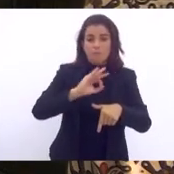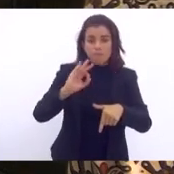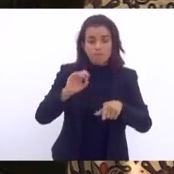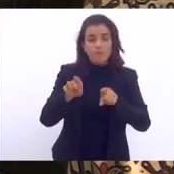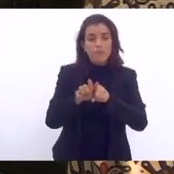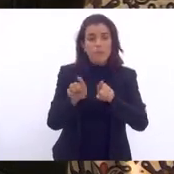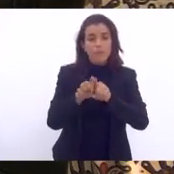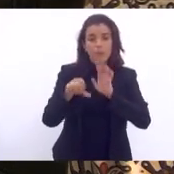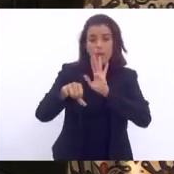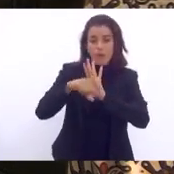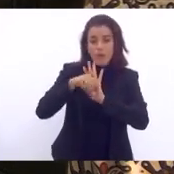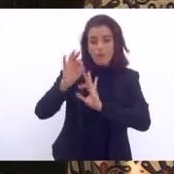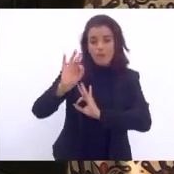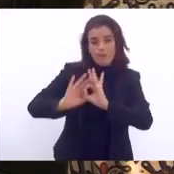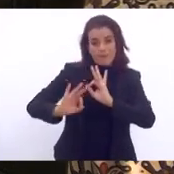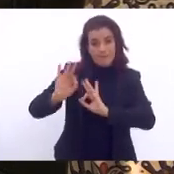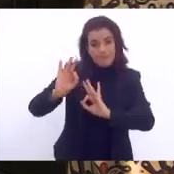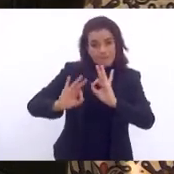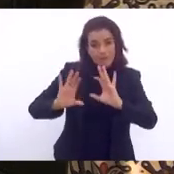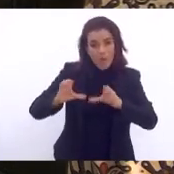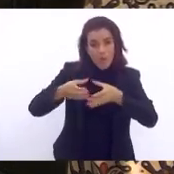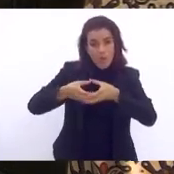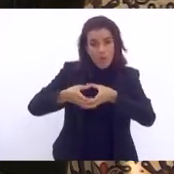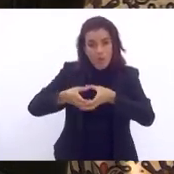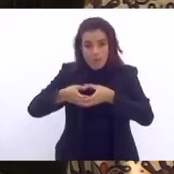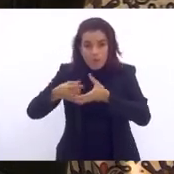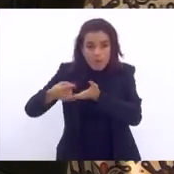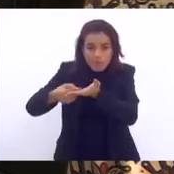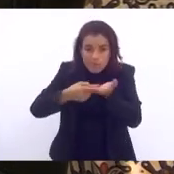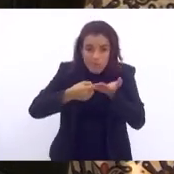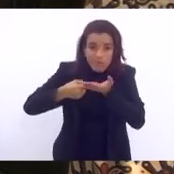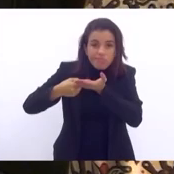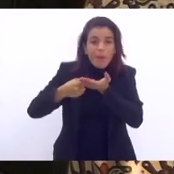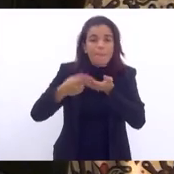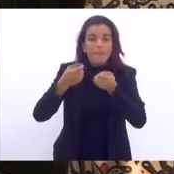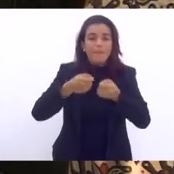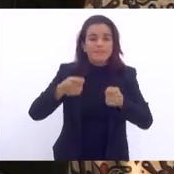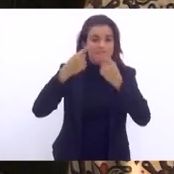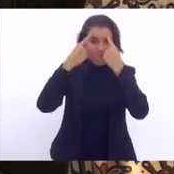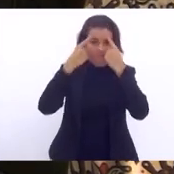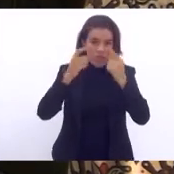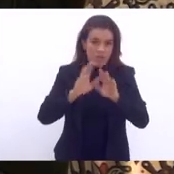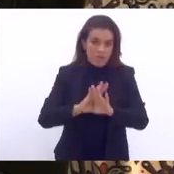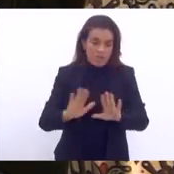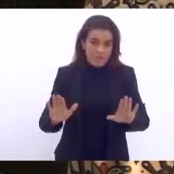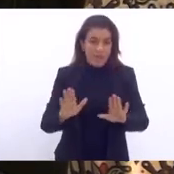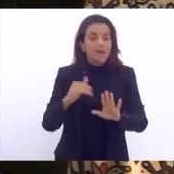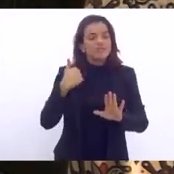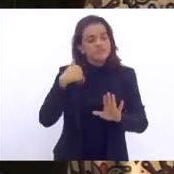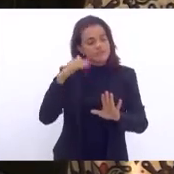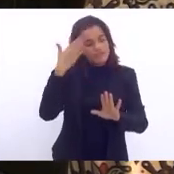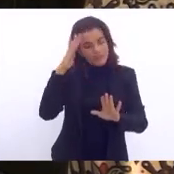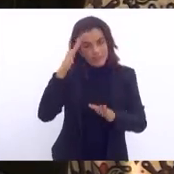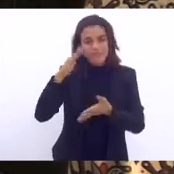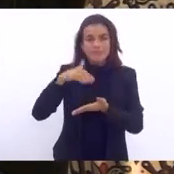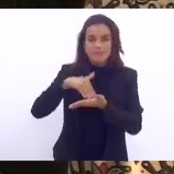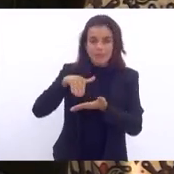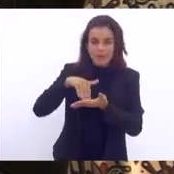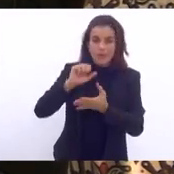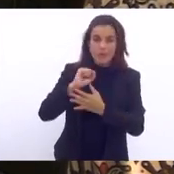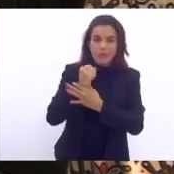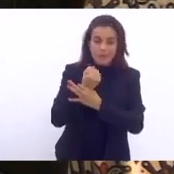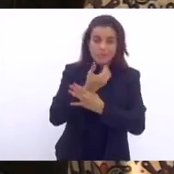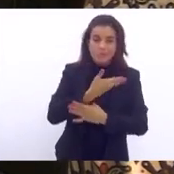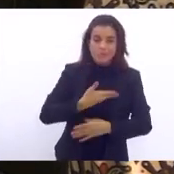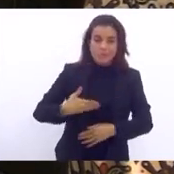sem que ela seja uma polícia violenta. A gente entende que a segurança pública, ela serve para garantir os direitos da população, para